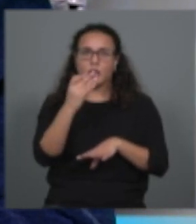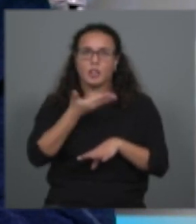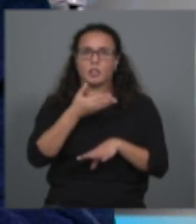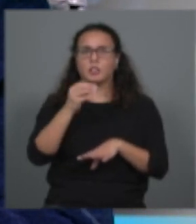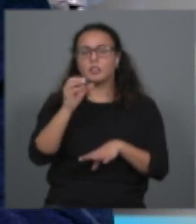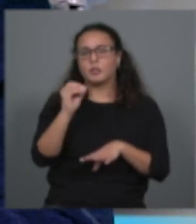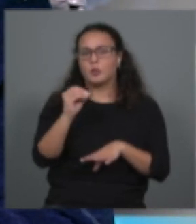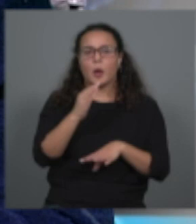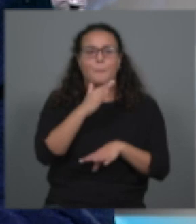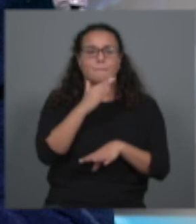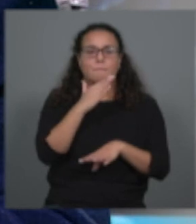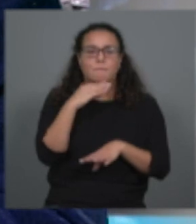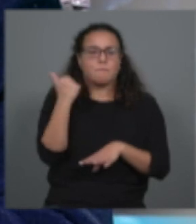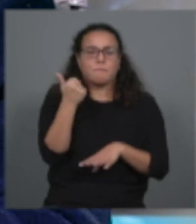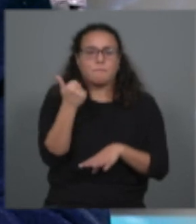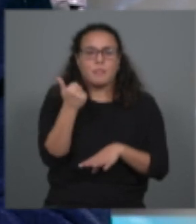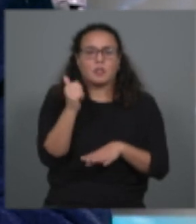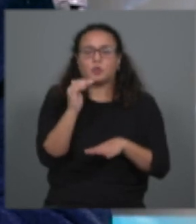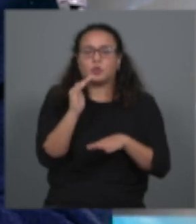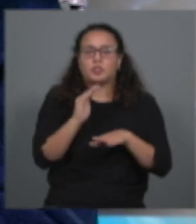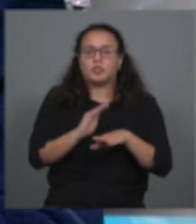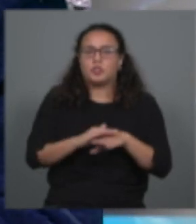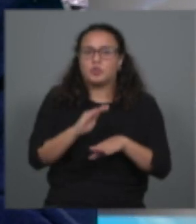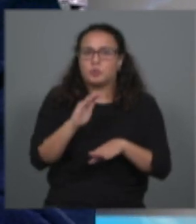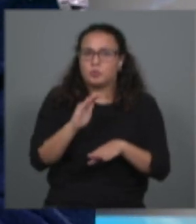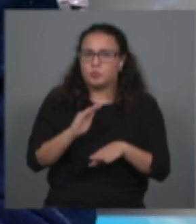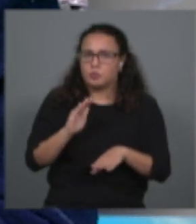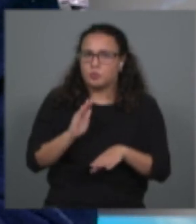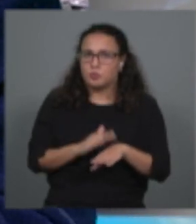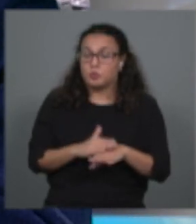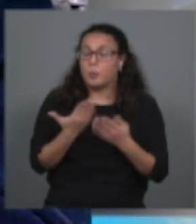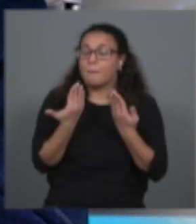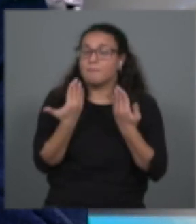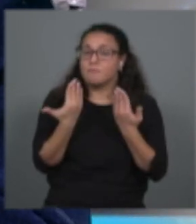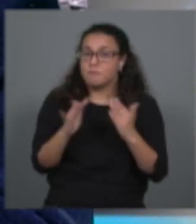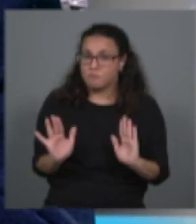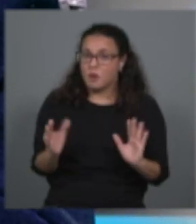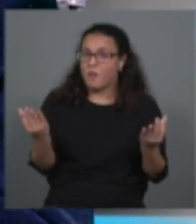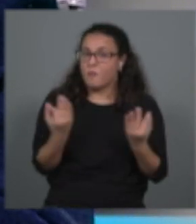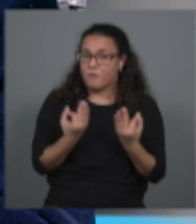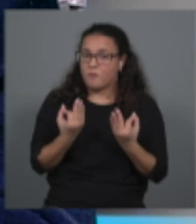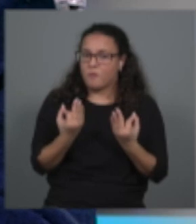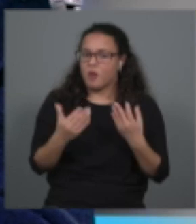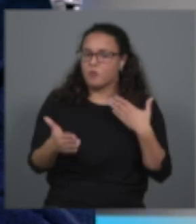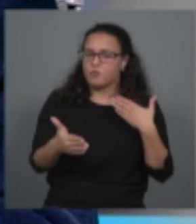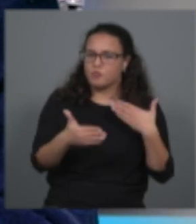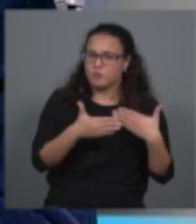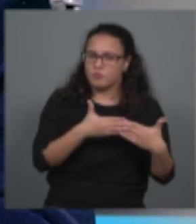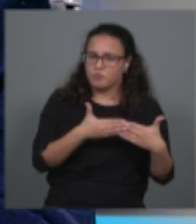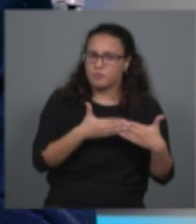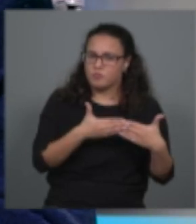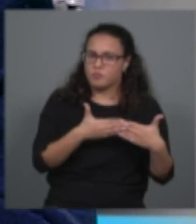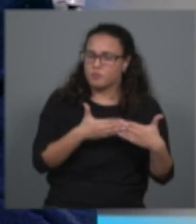belos testemunhos do que ele viveu, mas o certo é que encerra-se o processo diocesano e